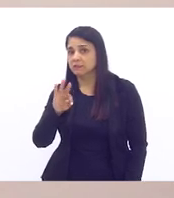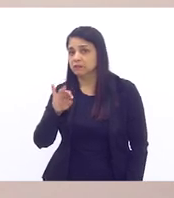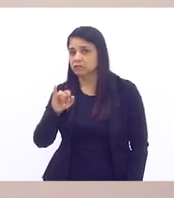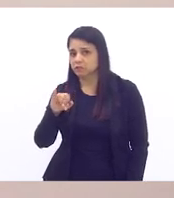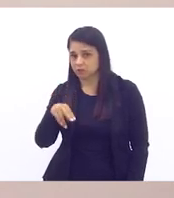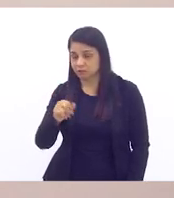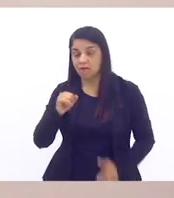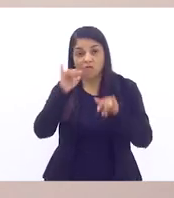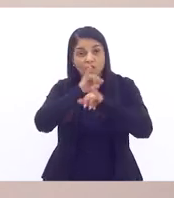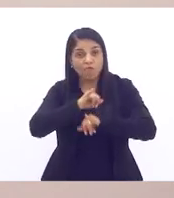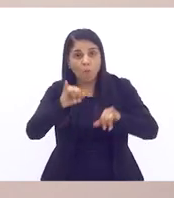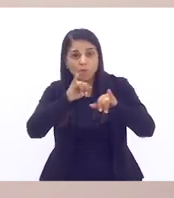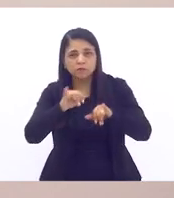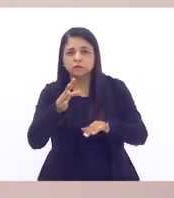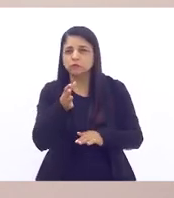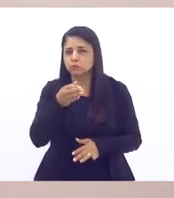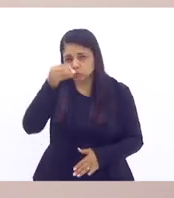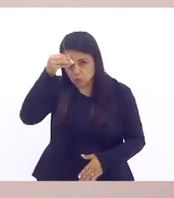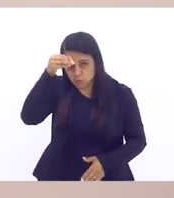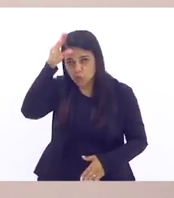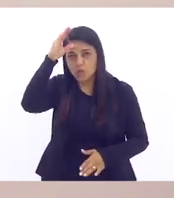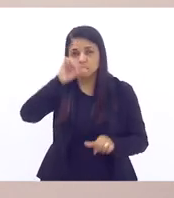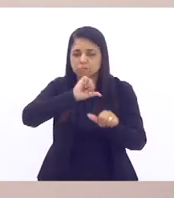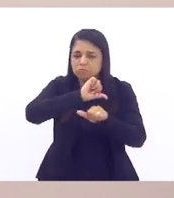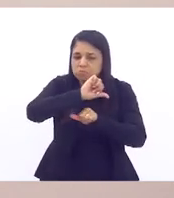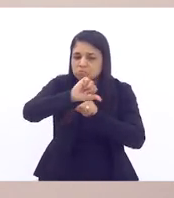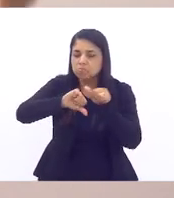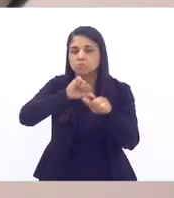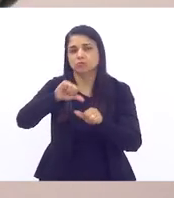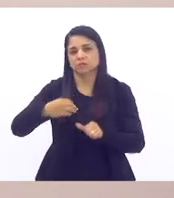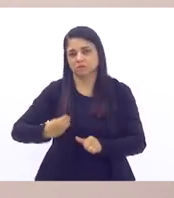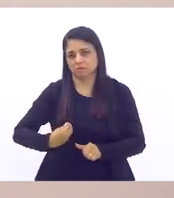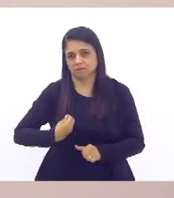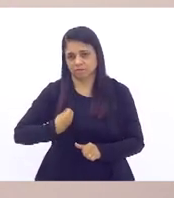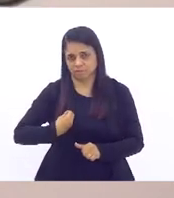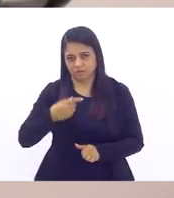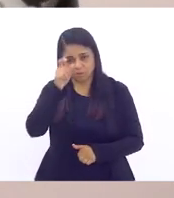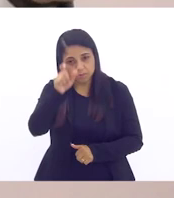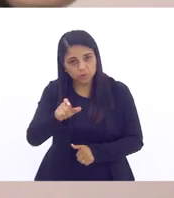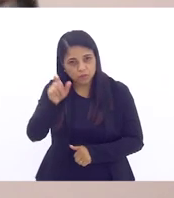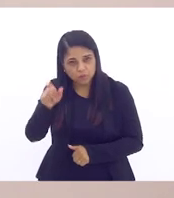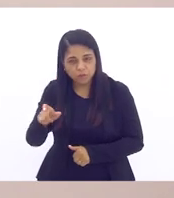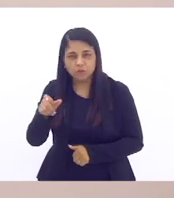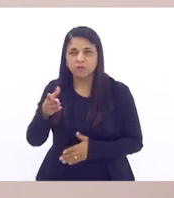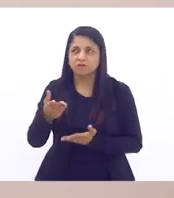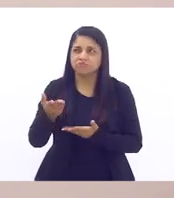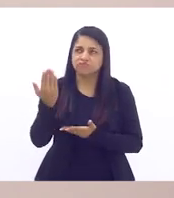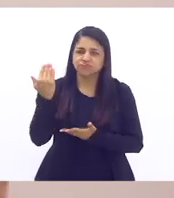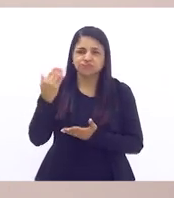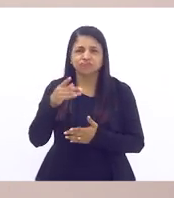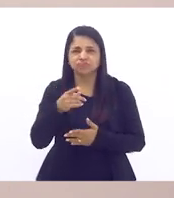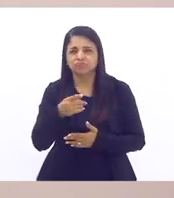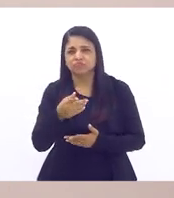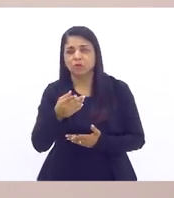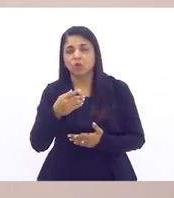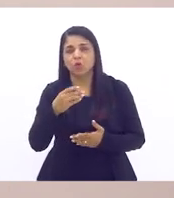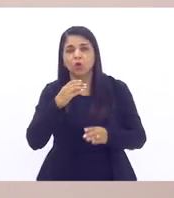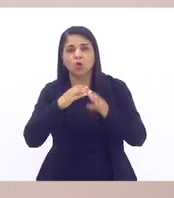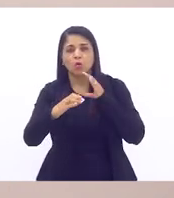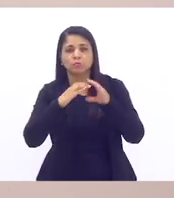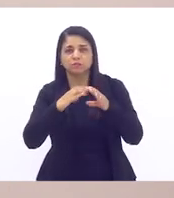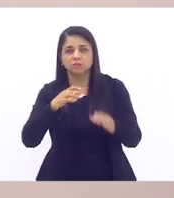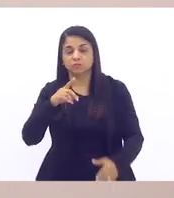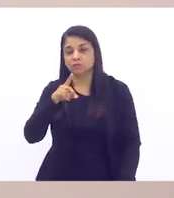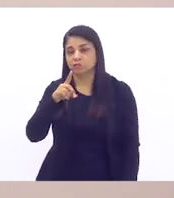o conhecimento ele pode transformar a vida de alguém há poucos dias atrás o comunicador Tiago